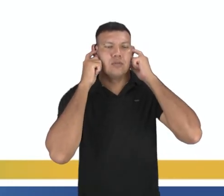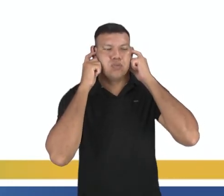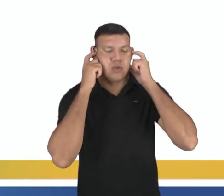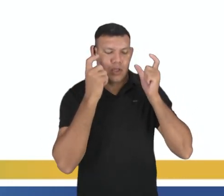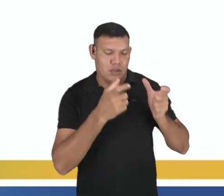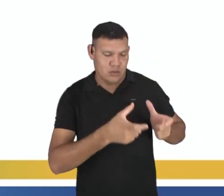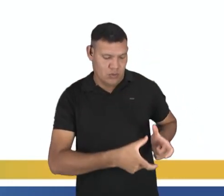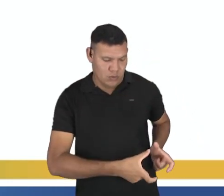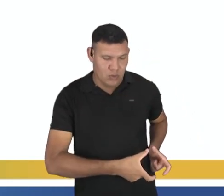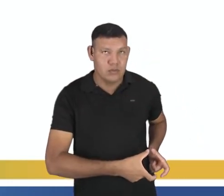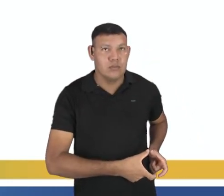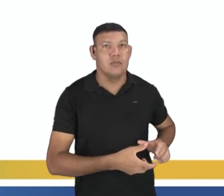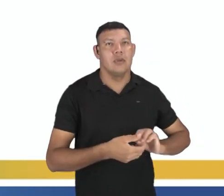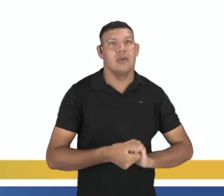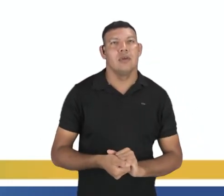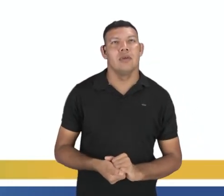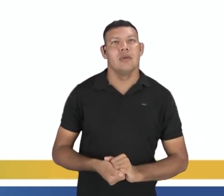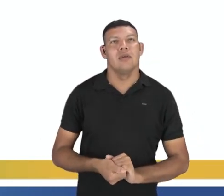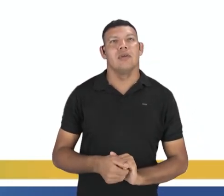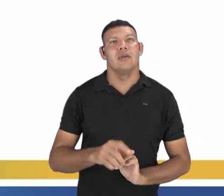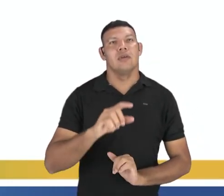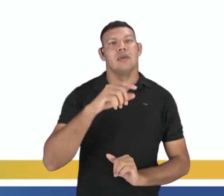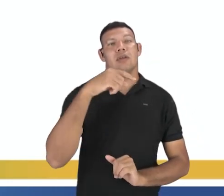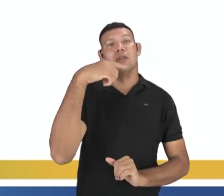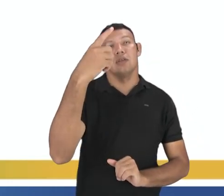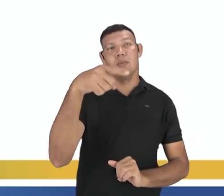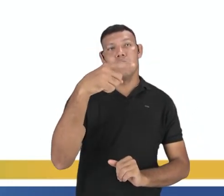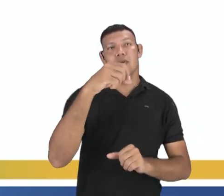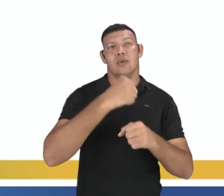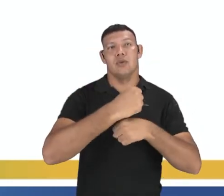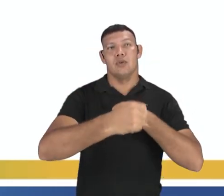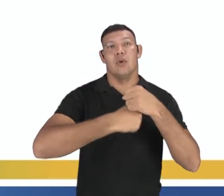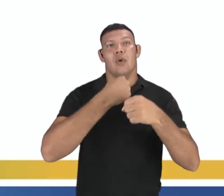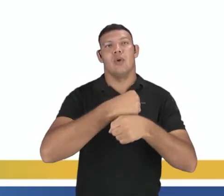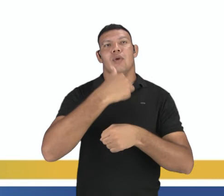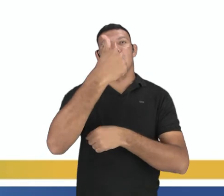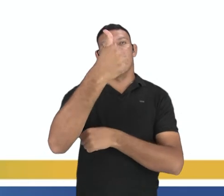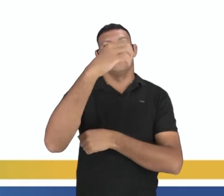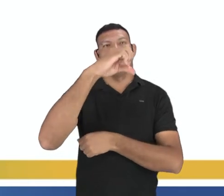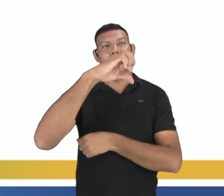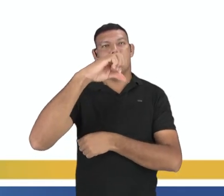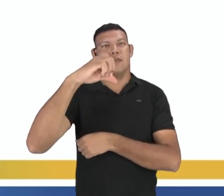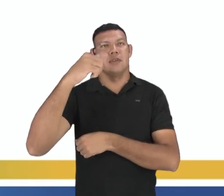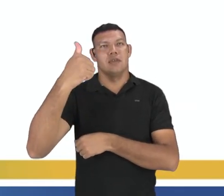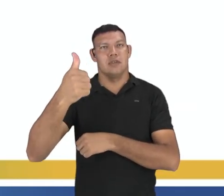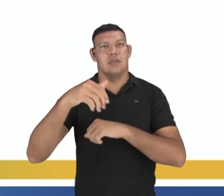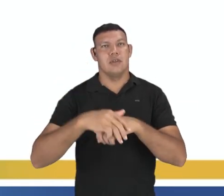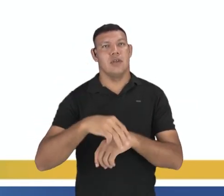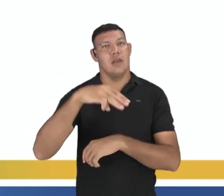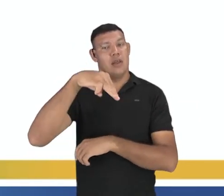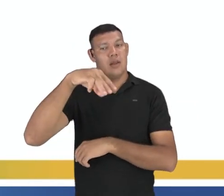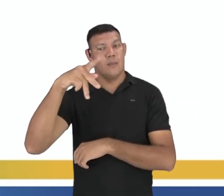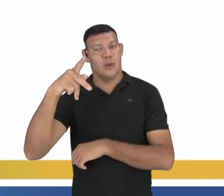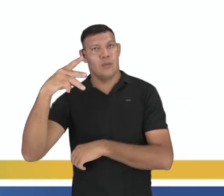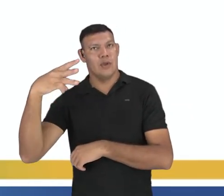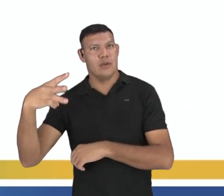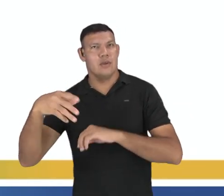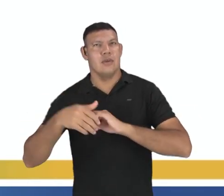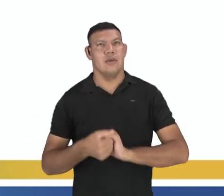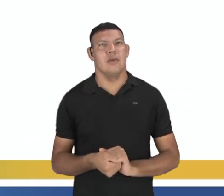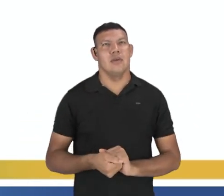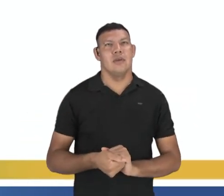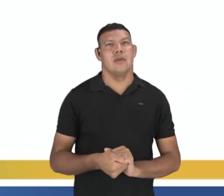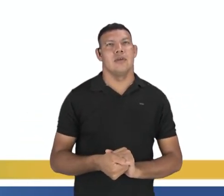quantos anos depois nós vamos ter a música de formato digital o MP3 E aí